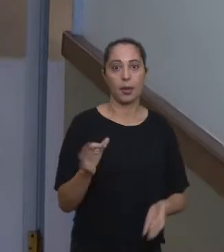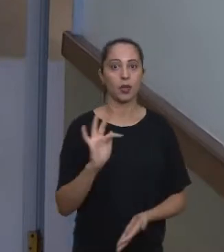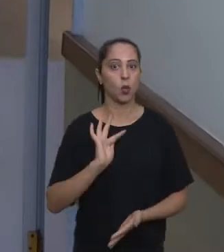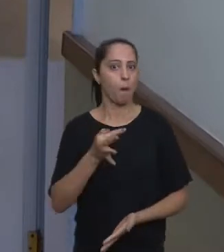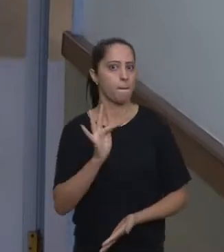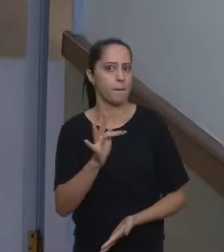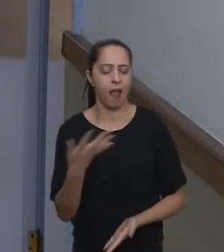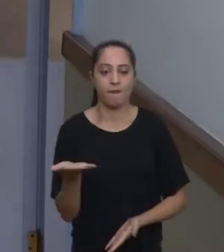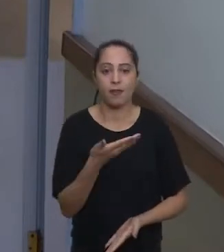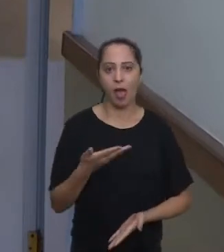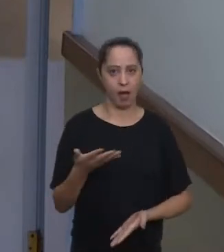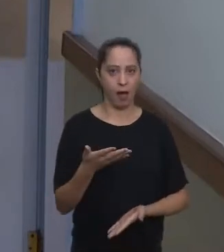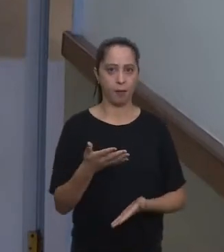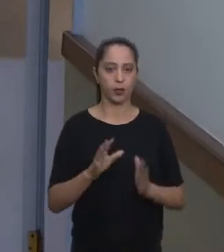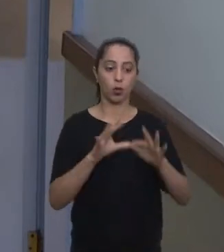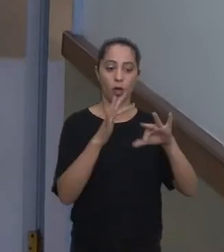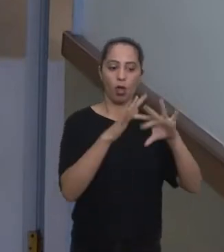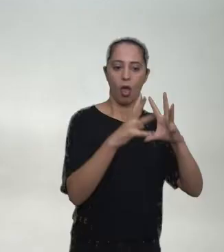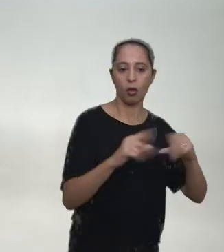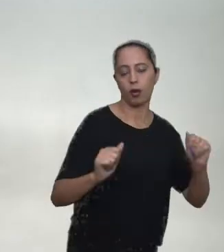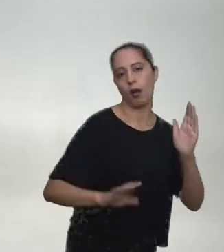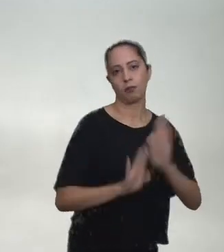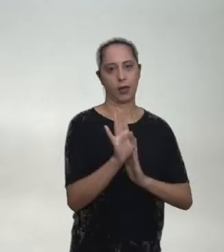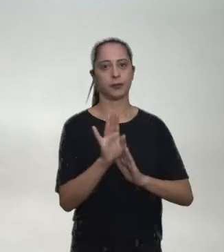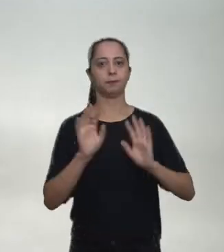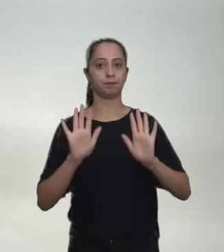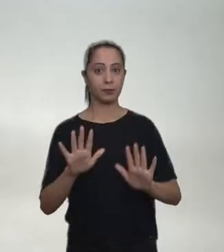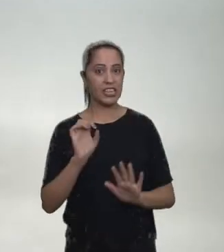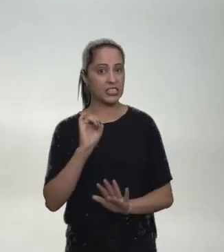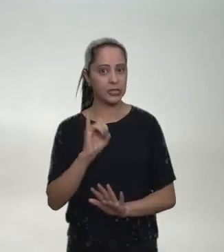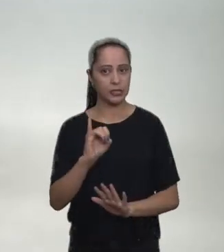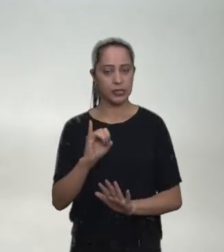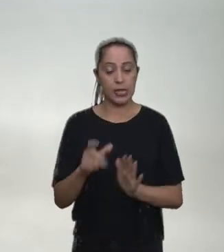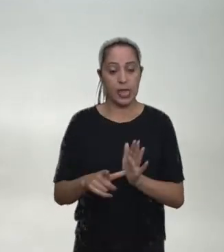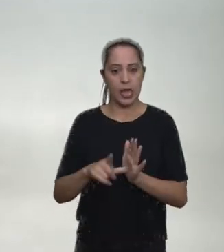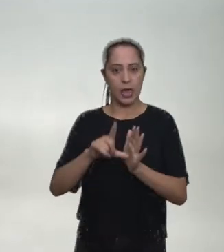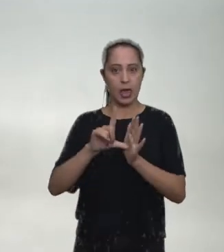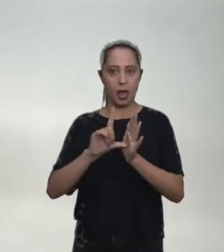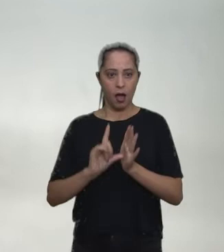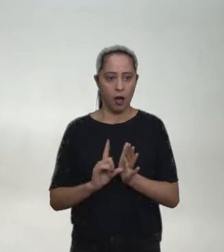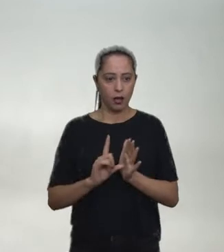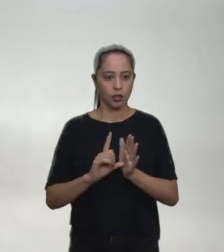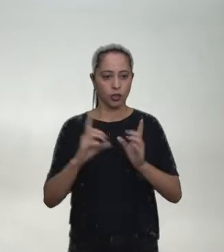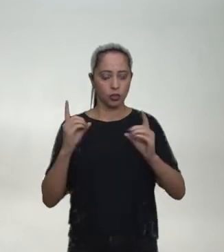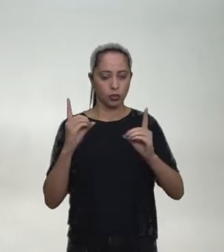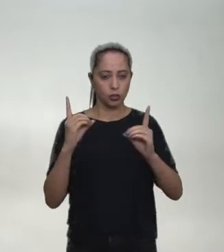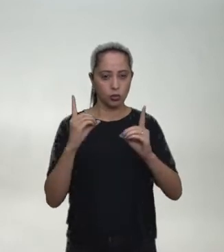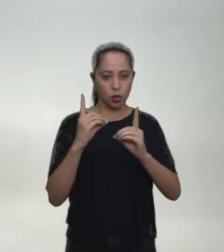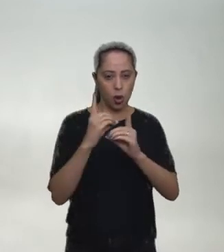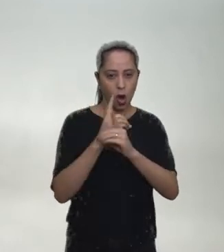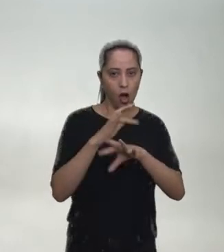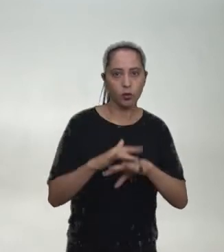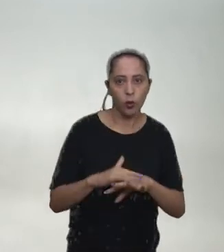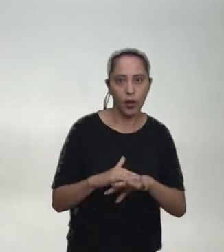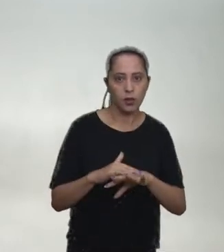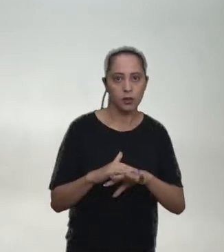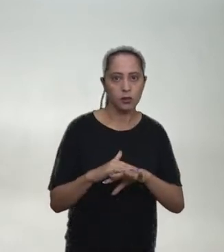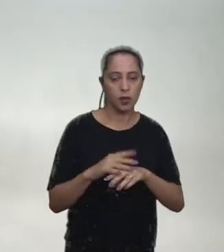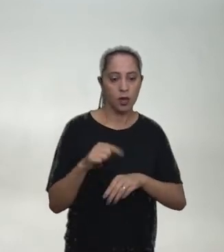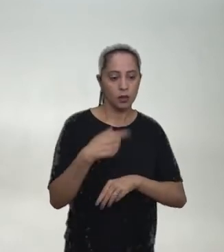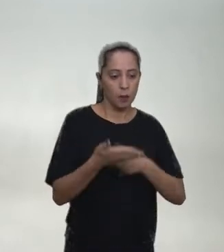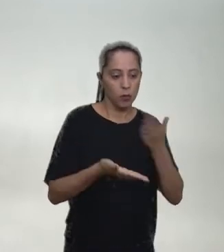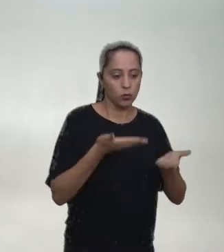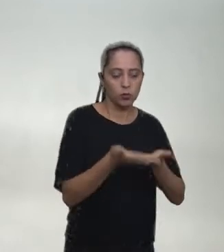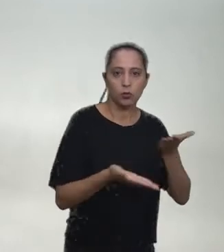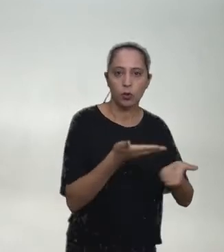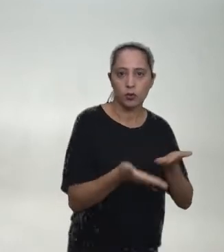quanto antes e as chances de cura aumentem. O quanto antes for feito o diagnóstico, você consegue começar o tratamento, que a base dele ainda